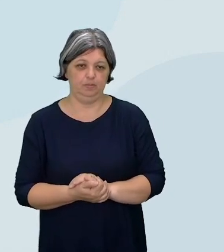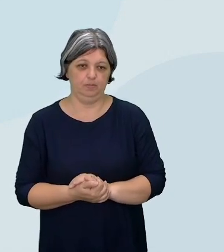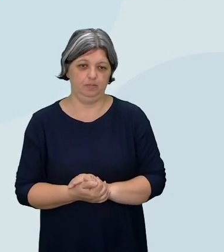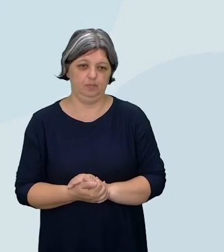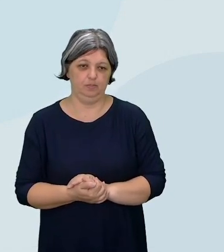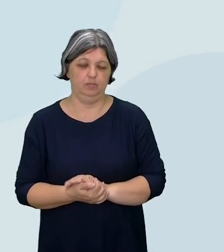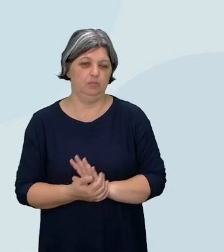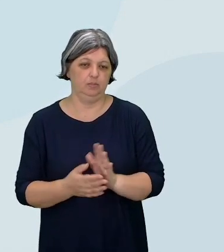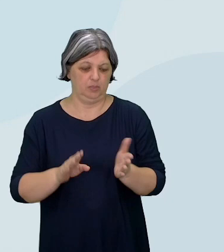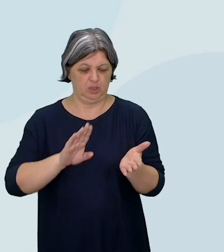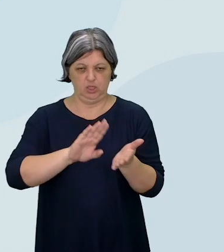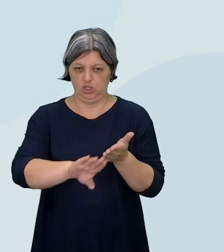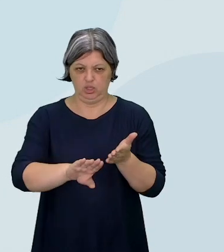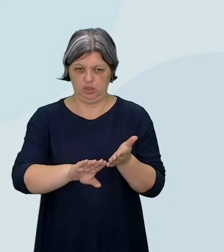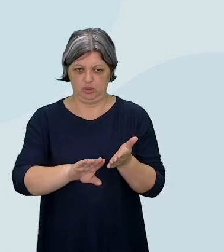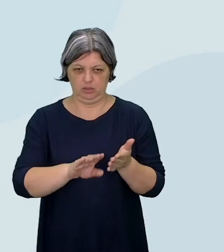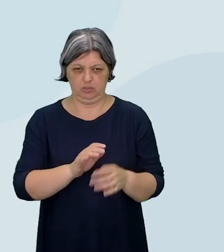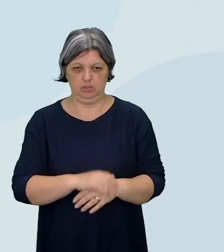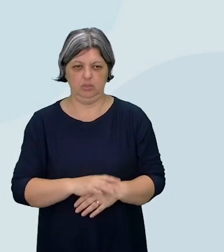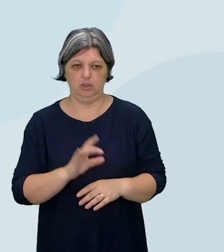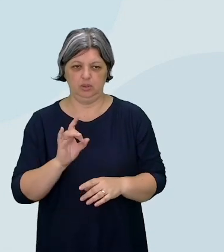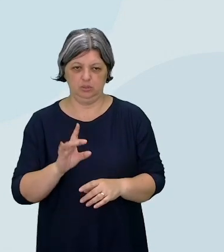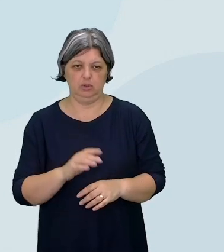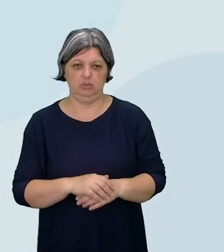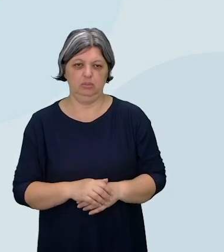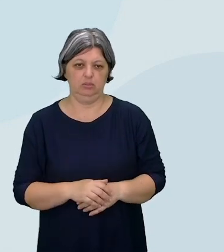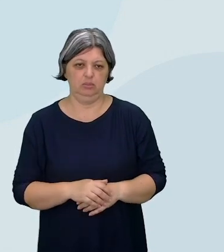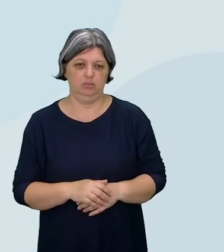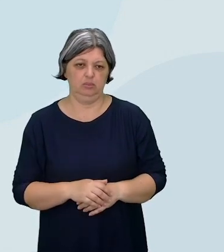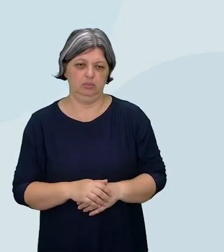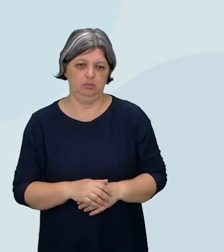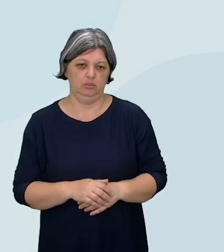eu tiro essa parte, só coloco em termos numéricos,